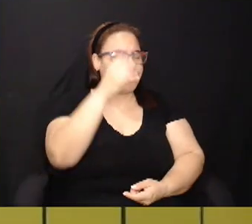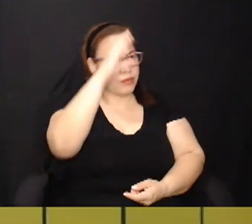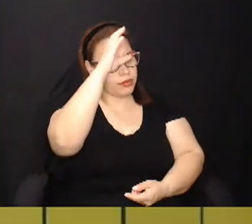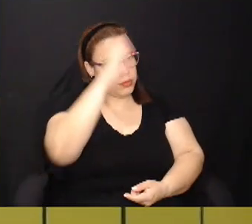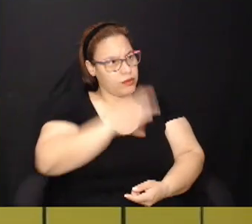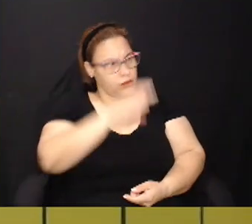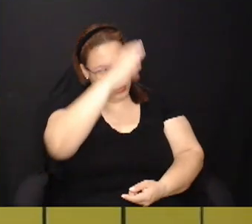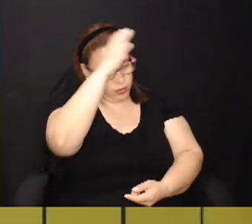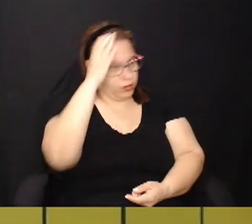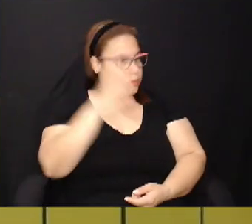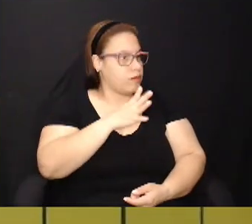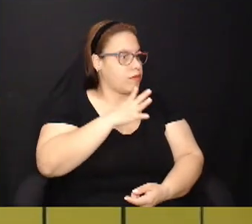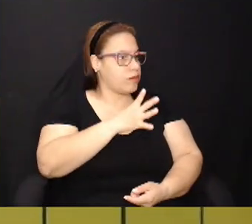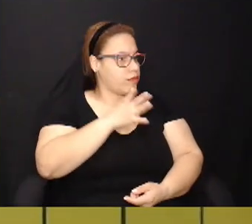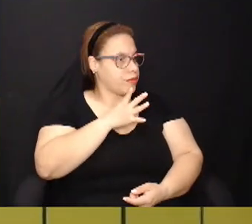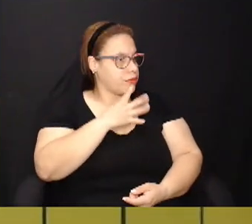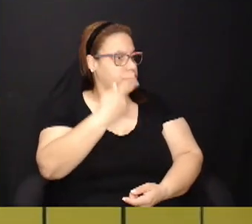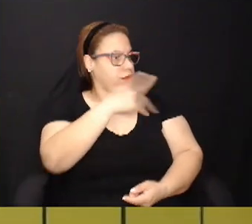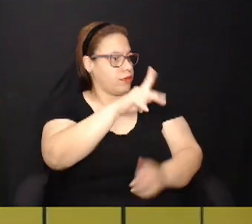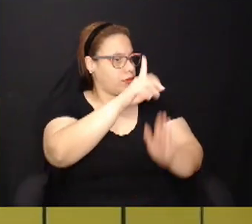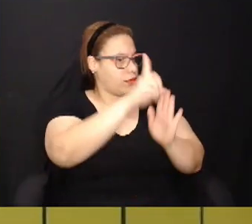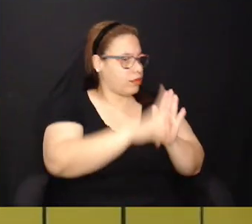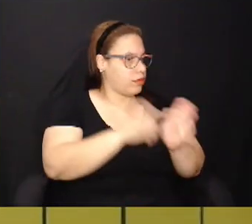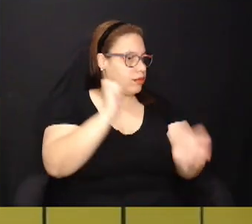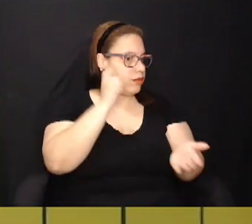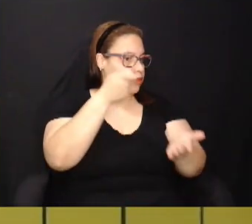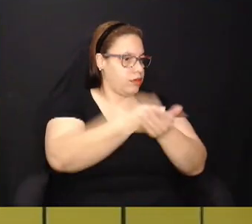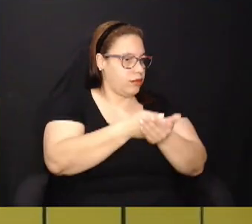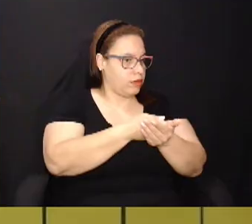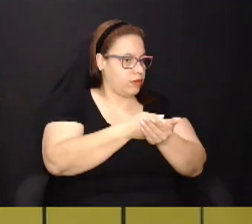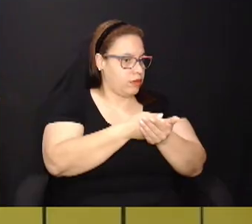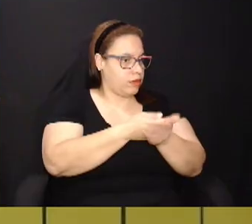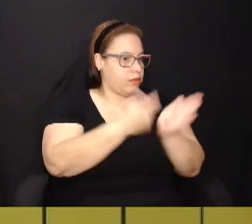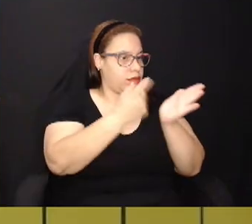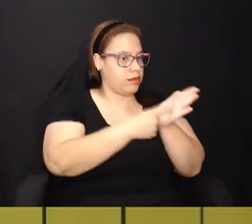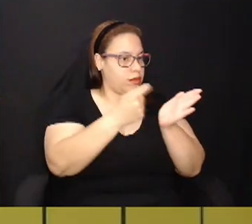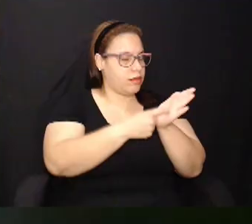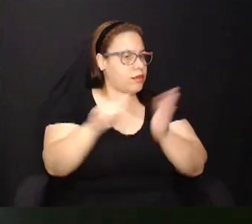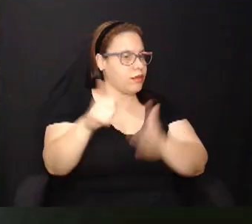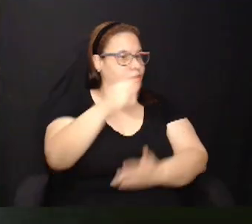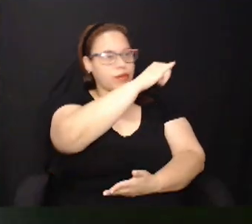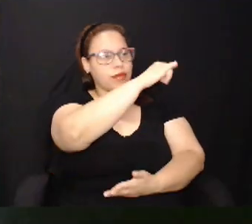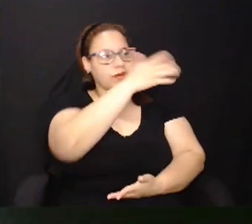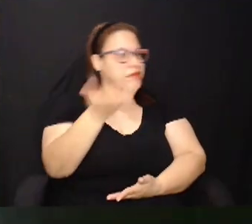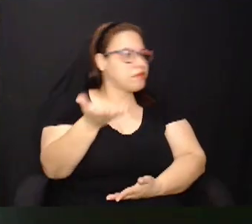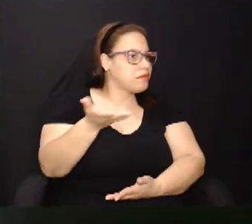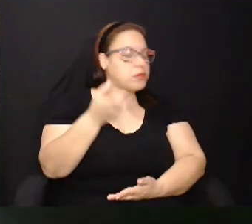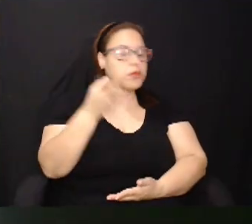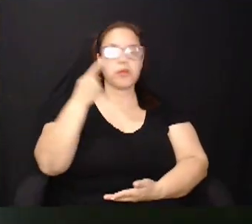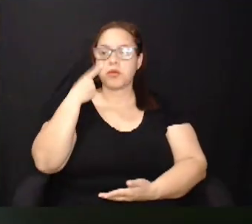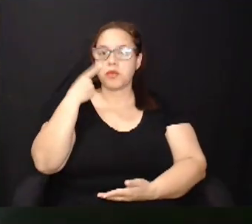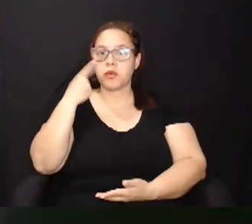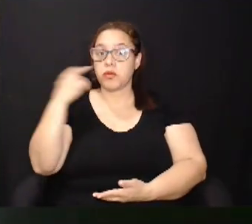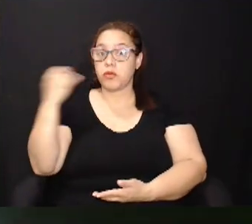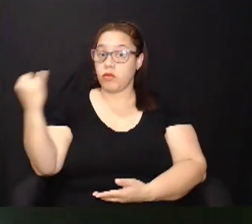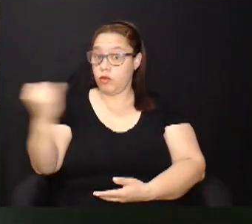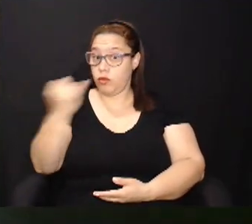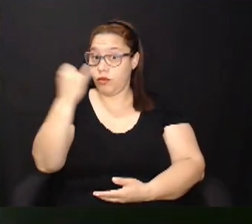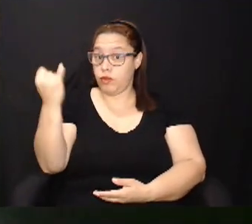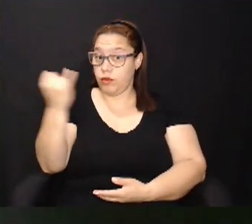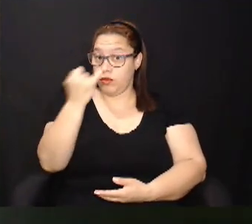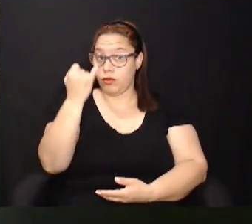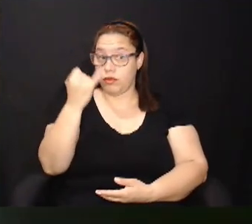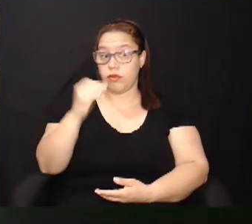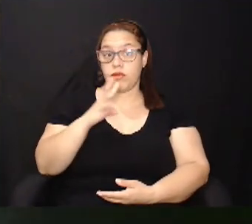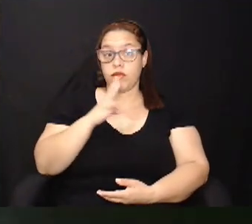seus direitos quando comprarem uma passagem aérea? Olha, é muito importante que os passageiros conheçam os